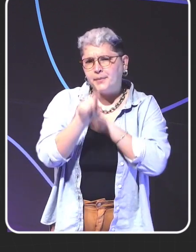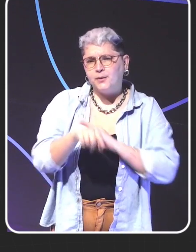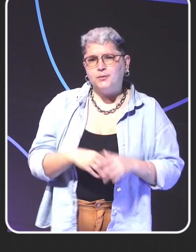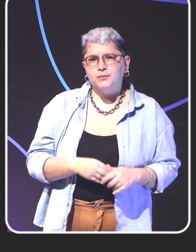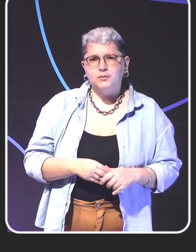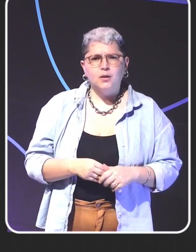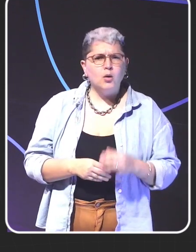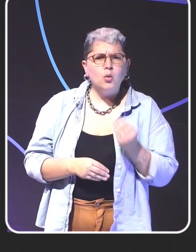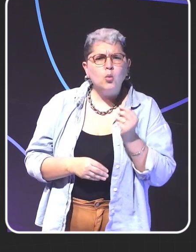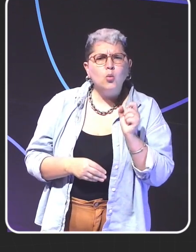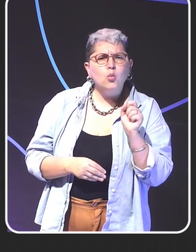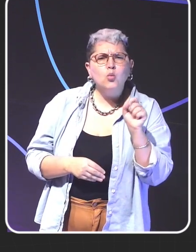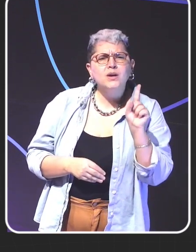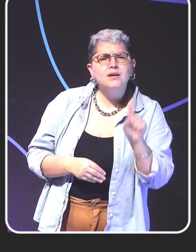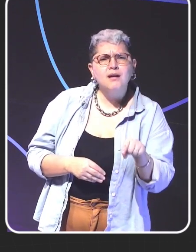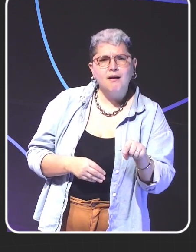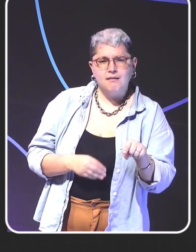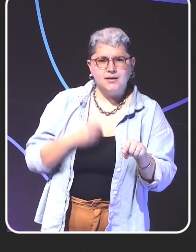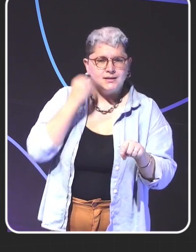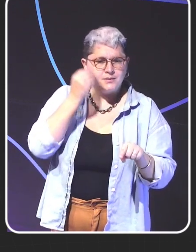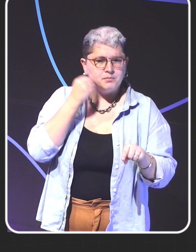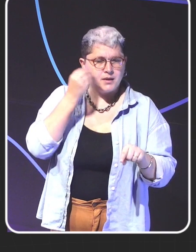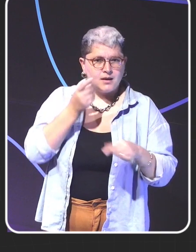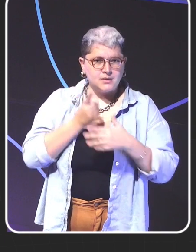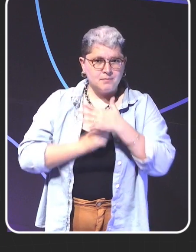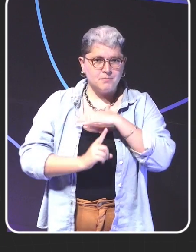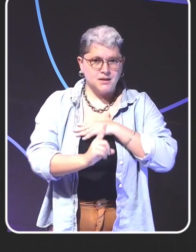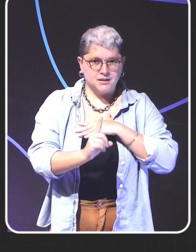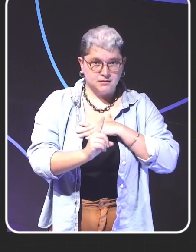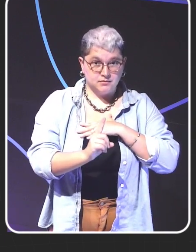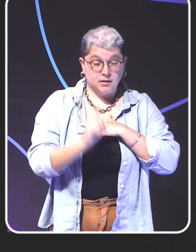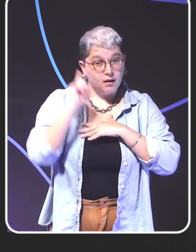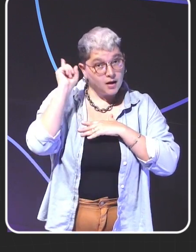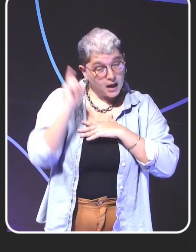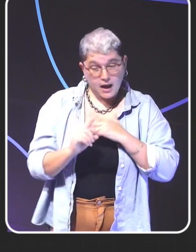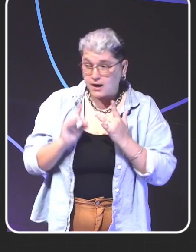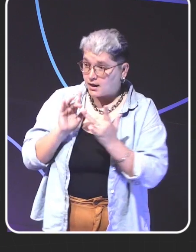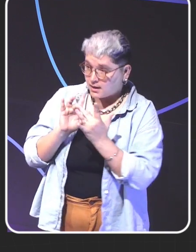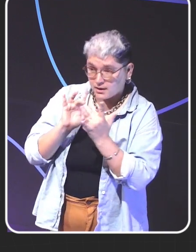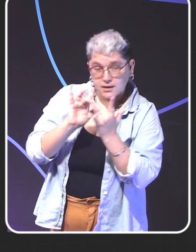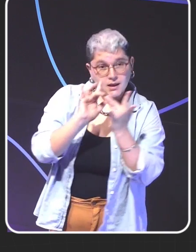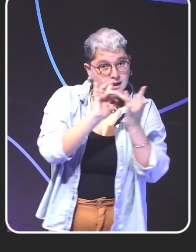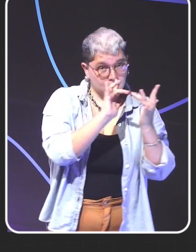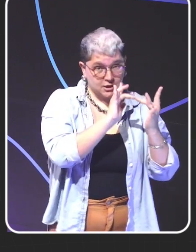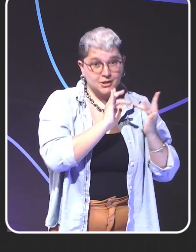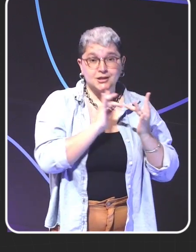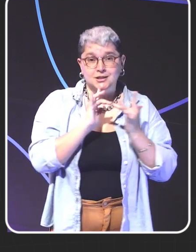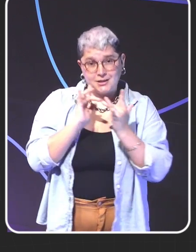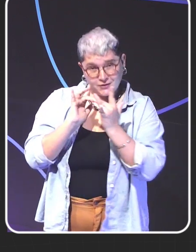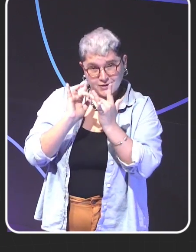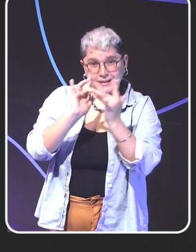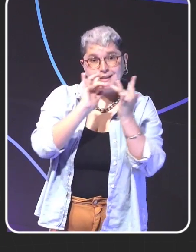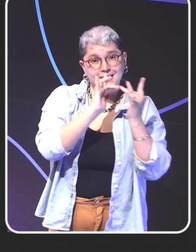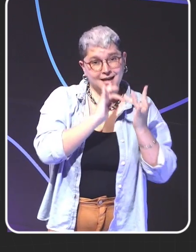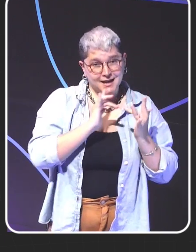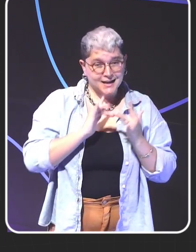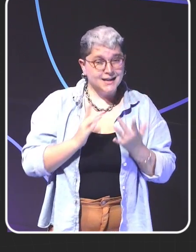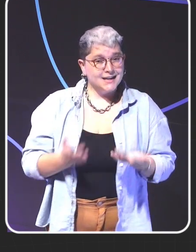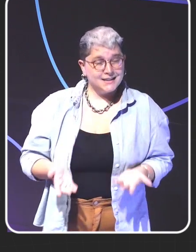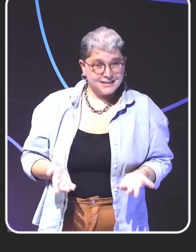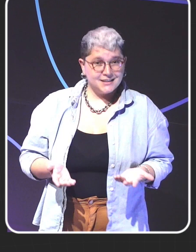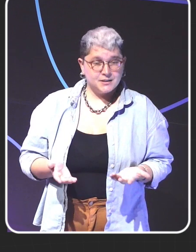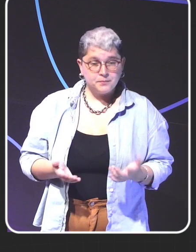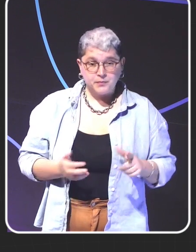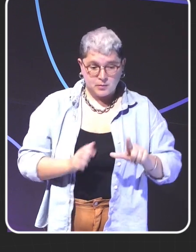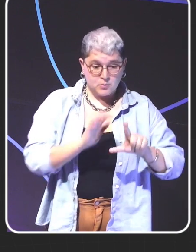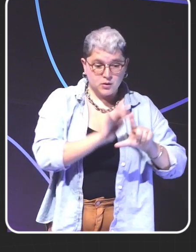que é essa experiência imersiva? E a experiência imersiva é trazer uma interatividade. Então, eu também vou ali, como o QR Code